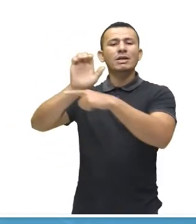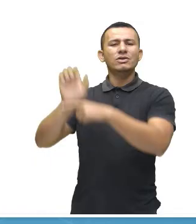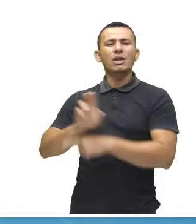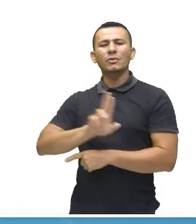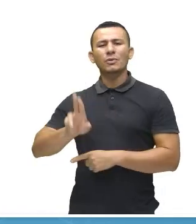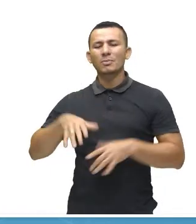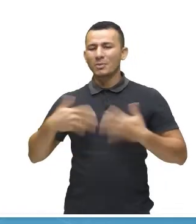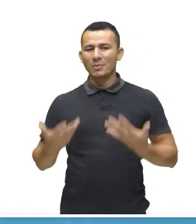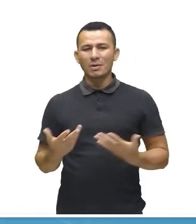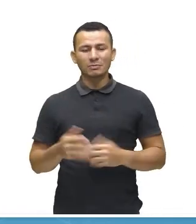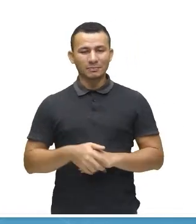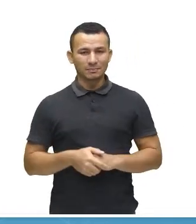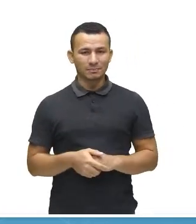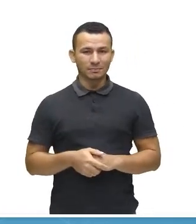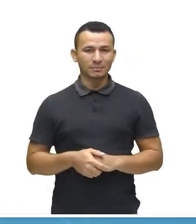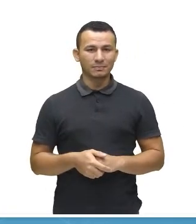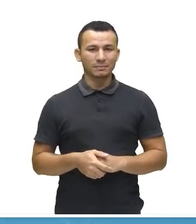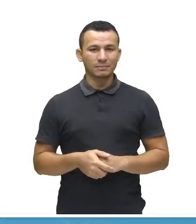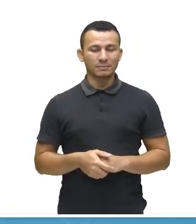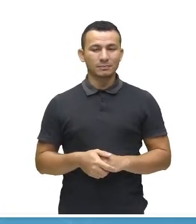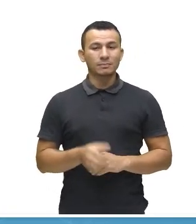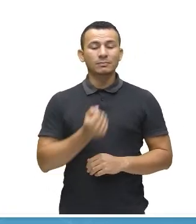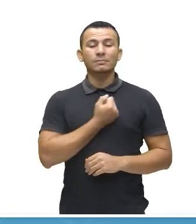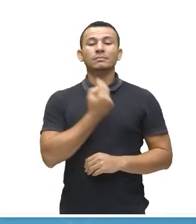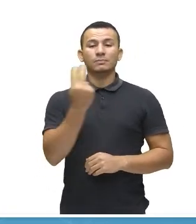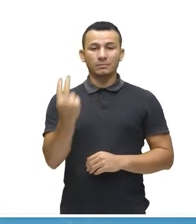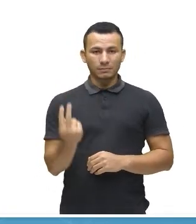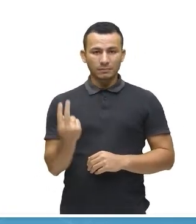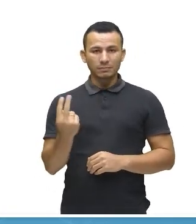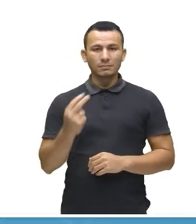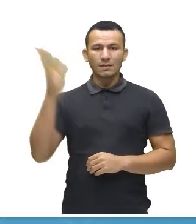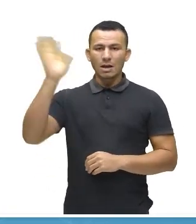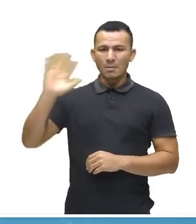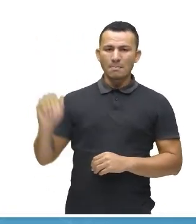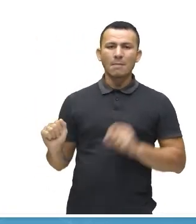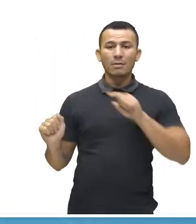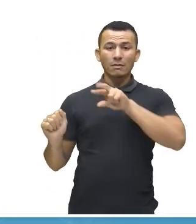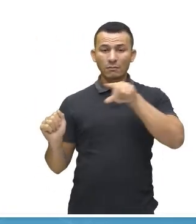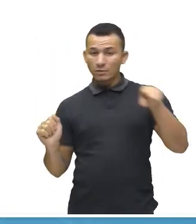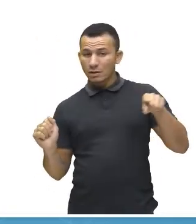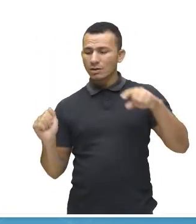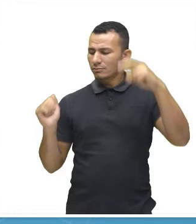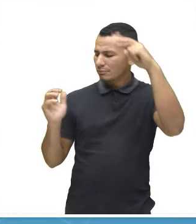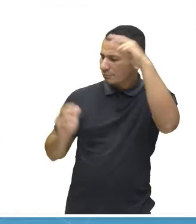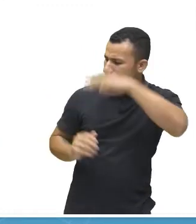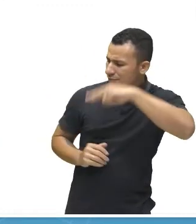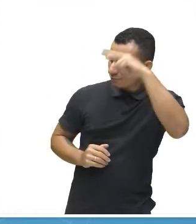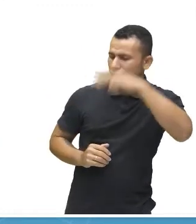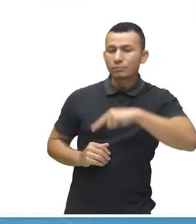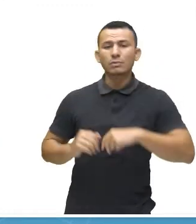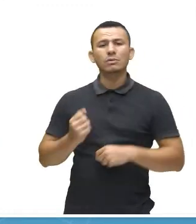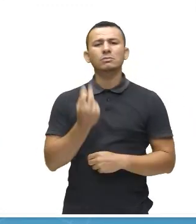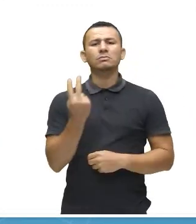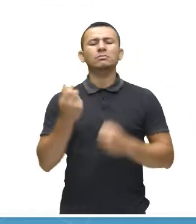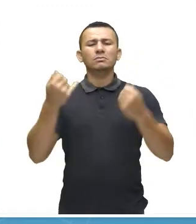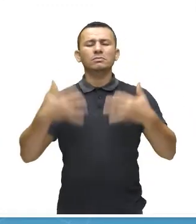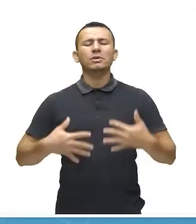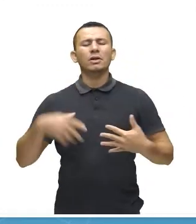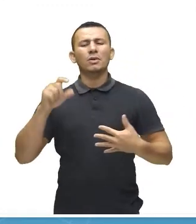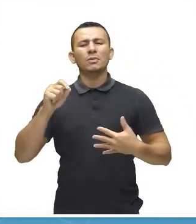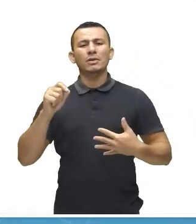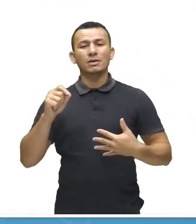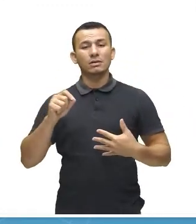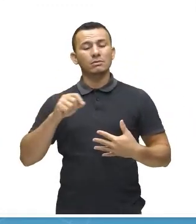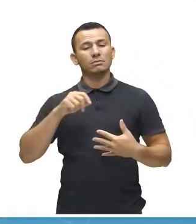estados. Questão 2, aí tem um mapa para vocês observarem, né? E na questão 2 nós temos mais uma vez um mapa